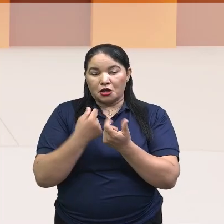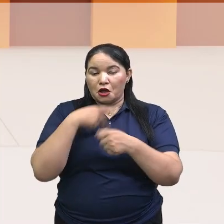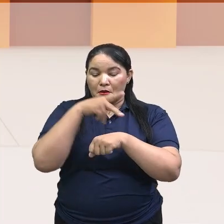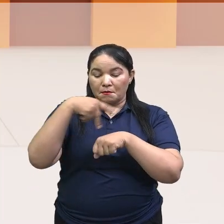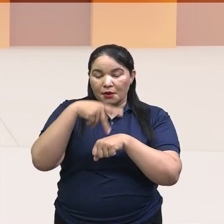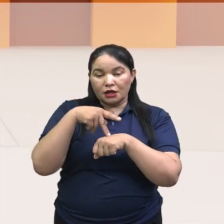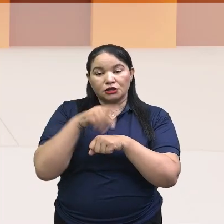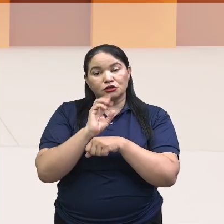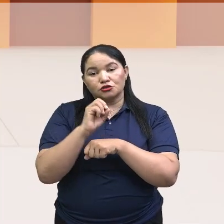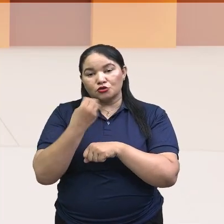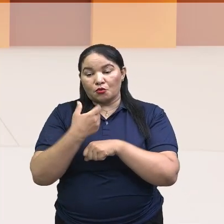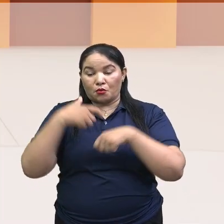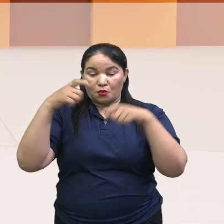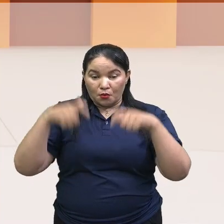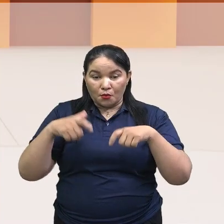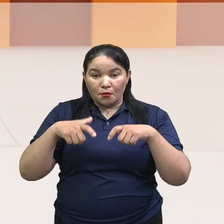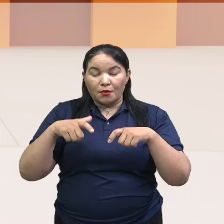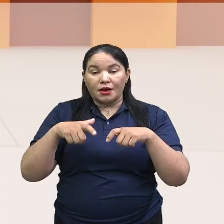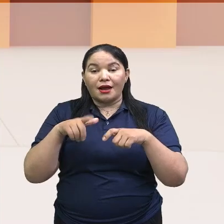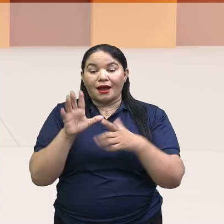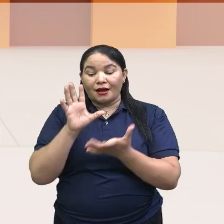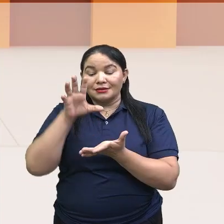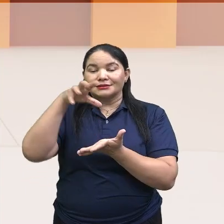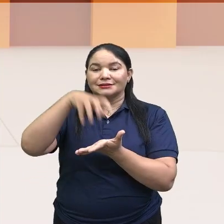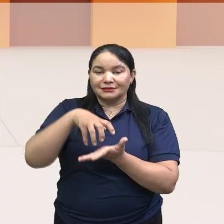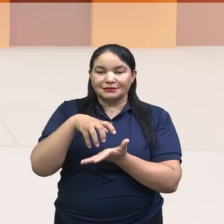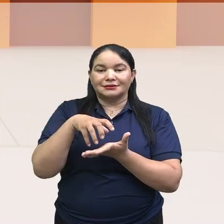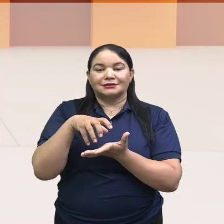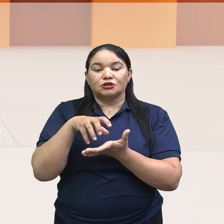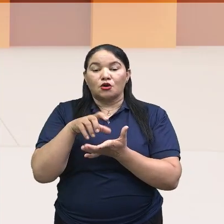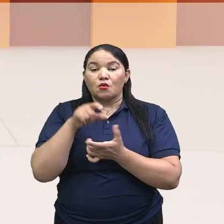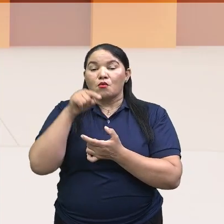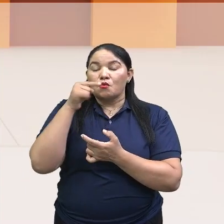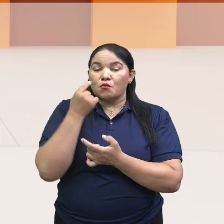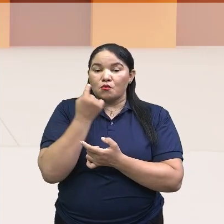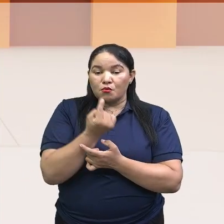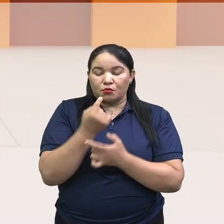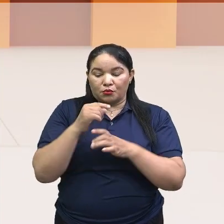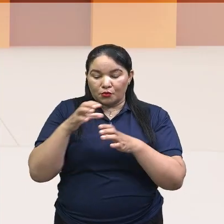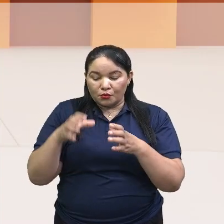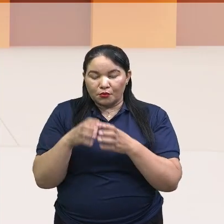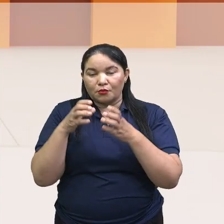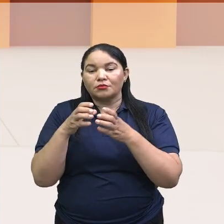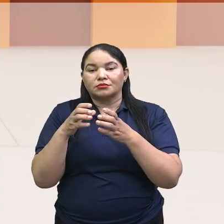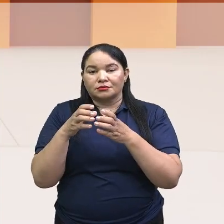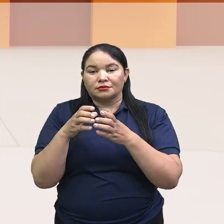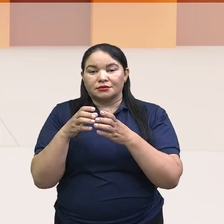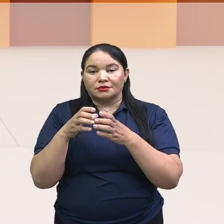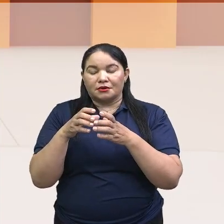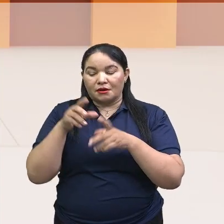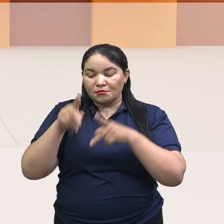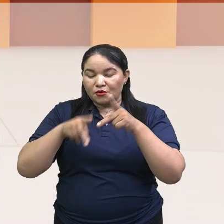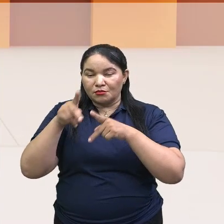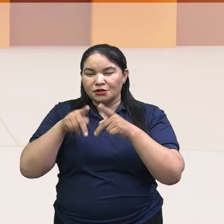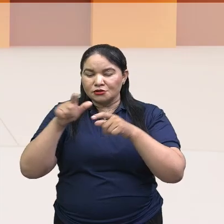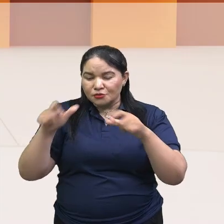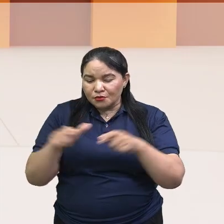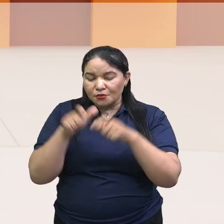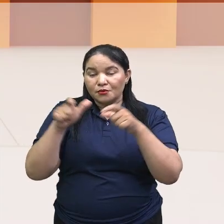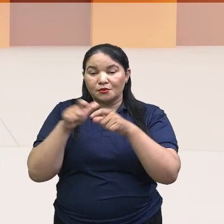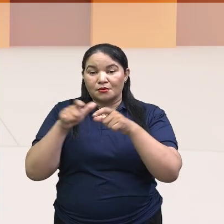uma região está concentrada em uma pequena parcela da população,